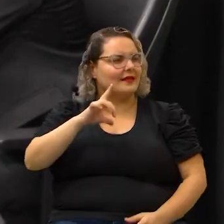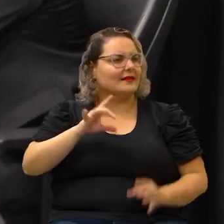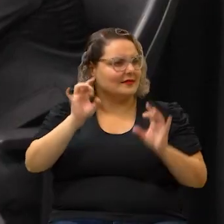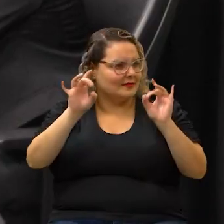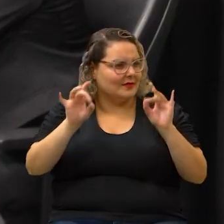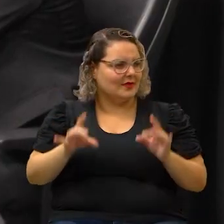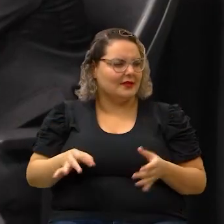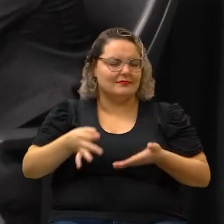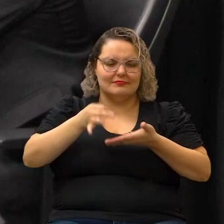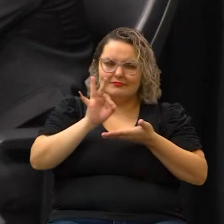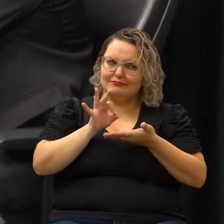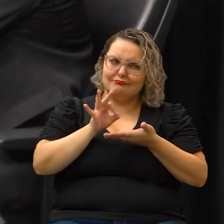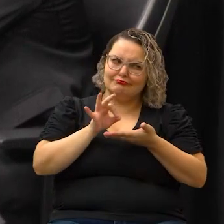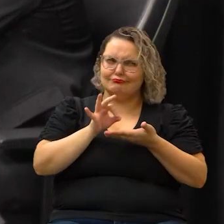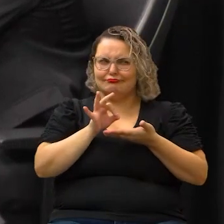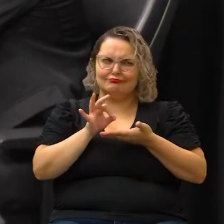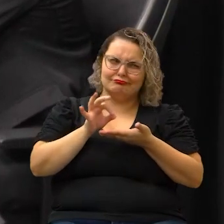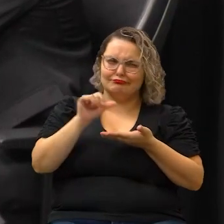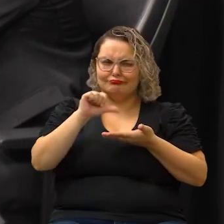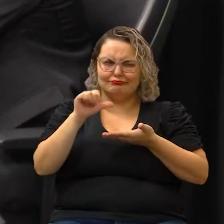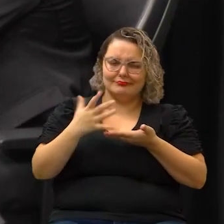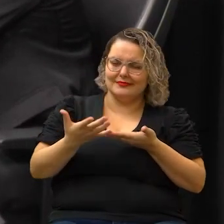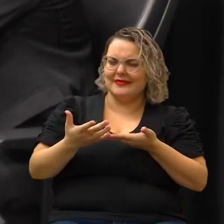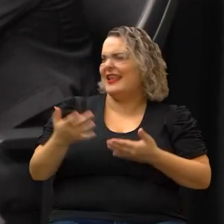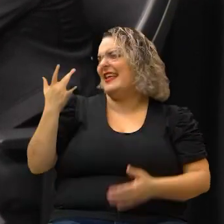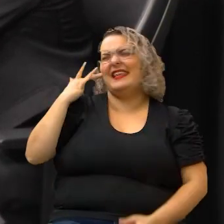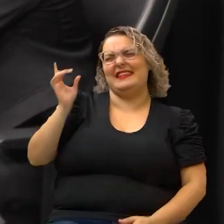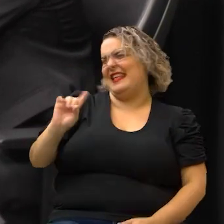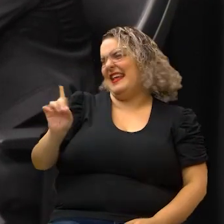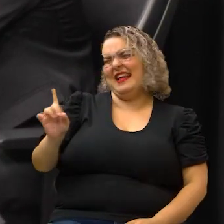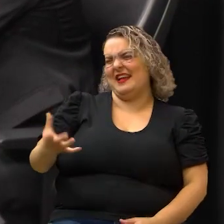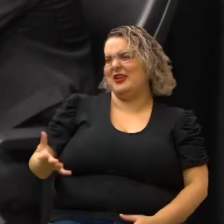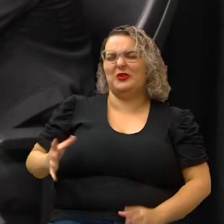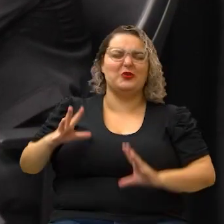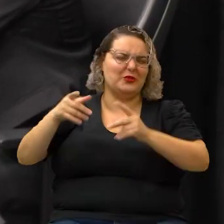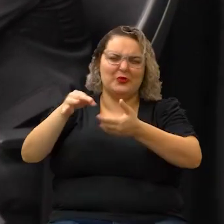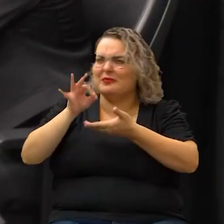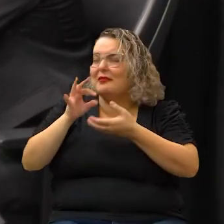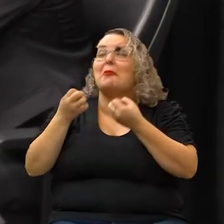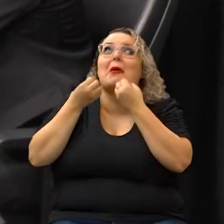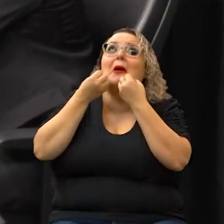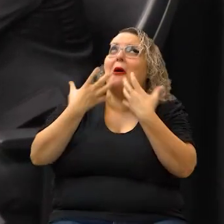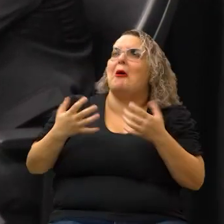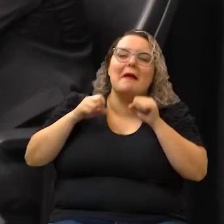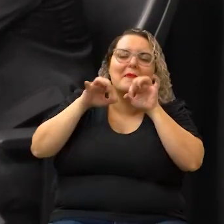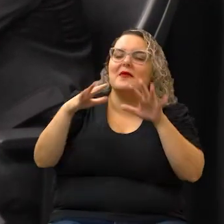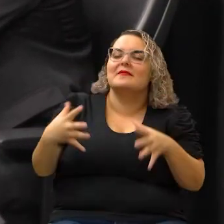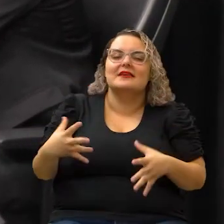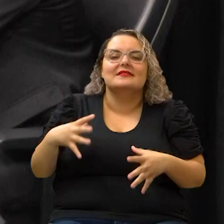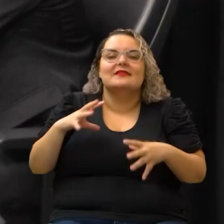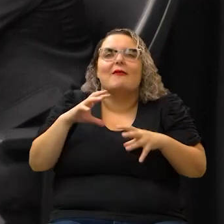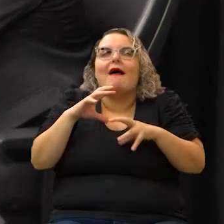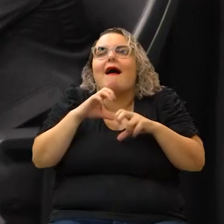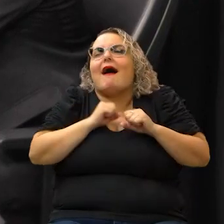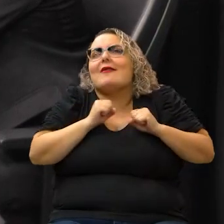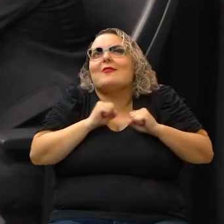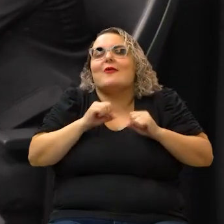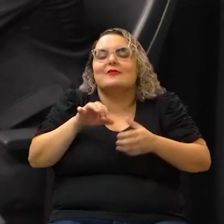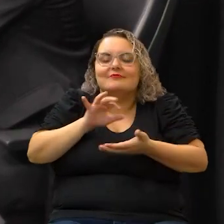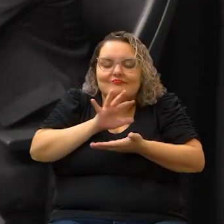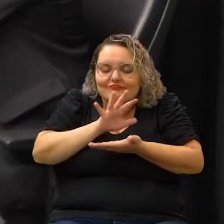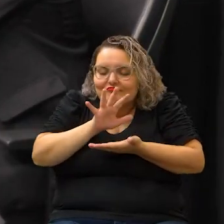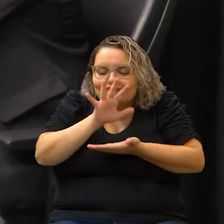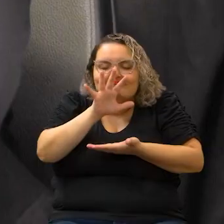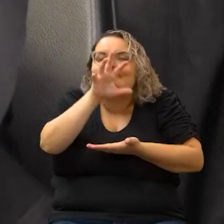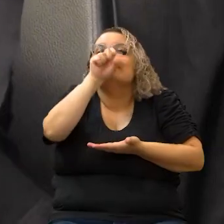ser especialista, ó, esse café ó, não é muito bom. É nada, eu não sei nada disso. Para Não. mim, todo café é uma bênção. Eu gosto do cheiro do café. Ah, isso Sabe é